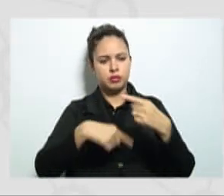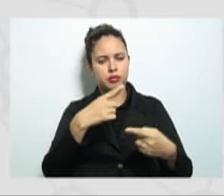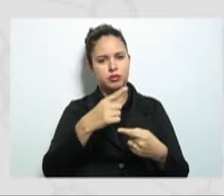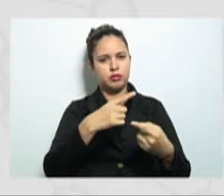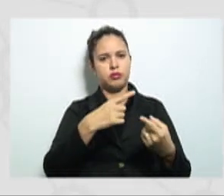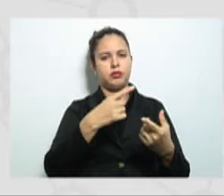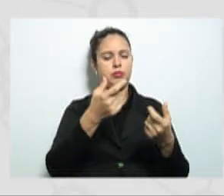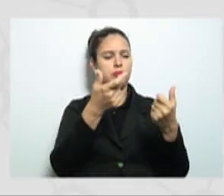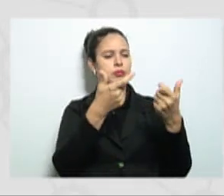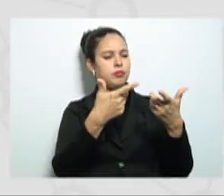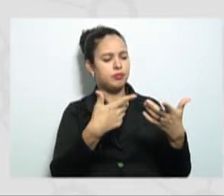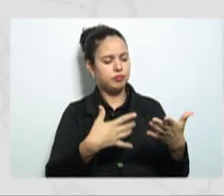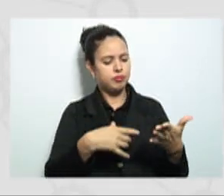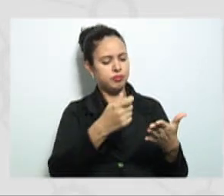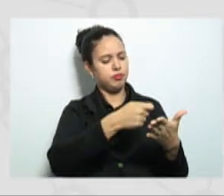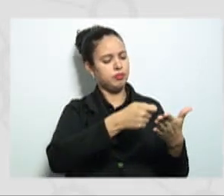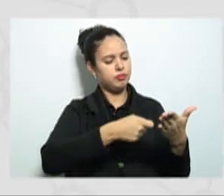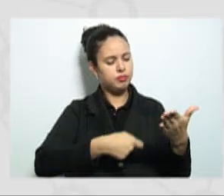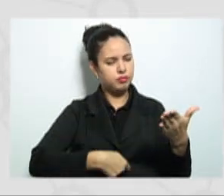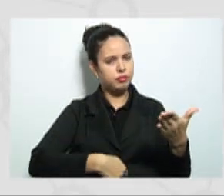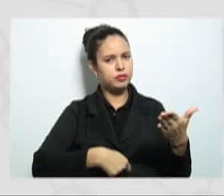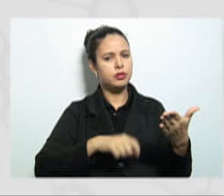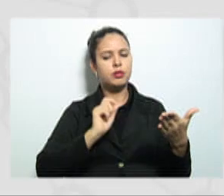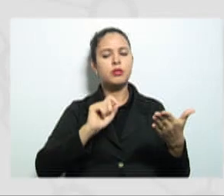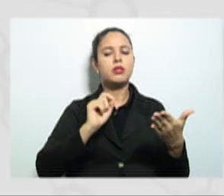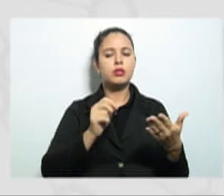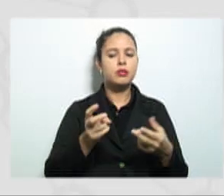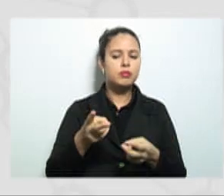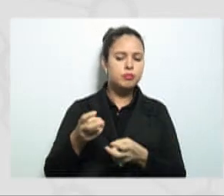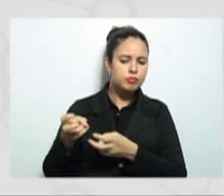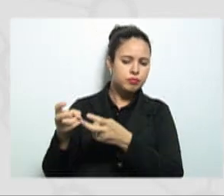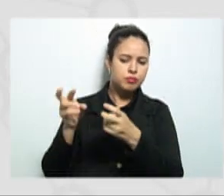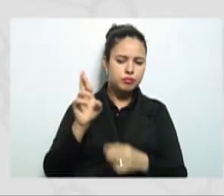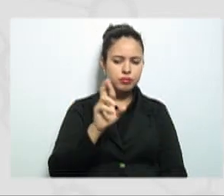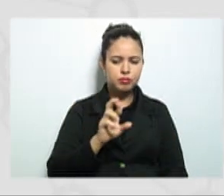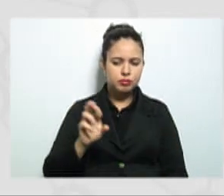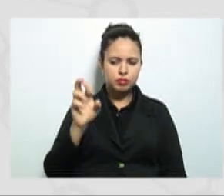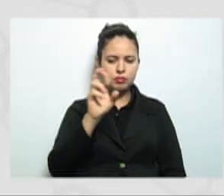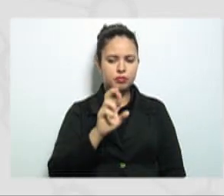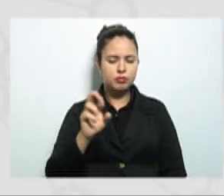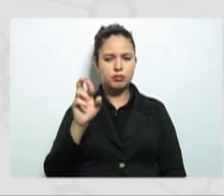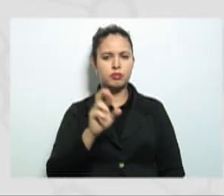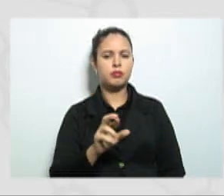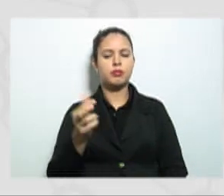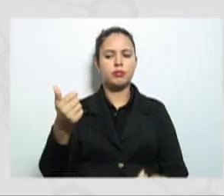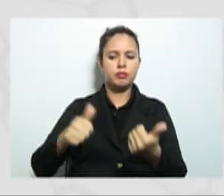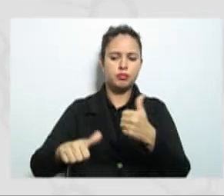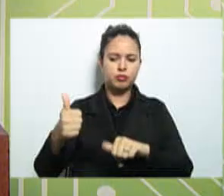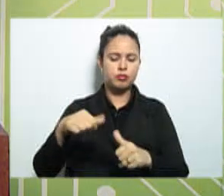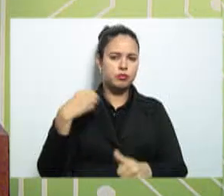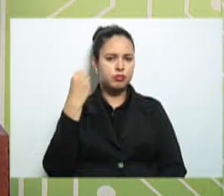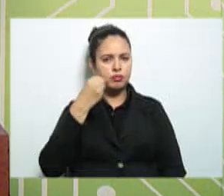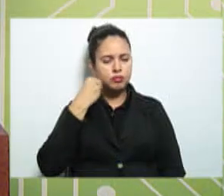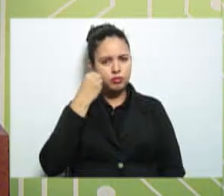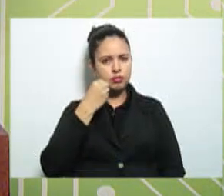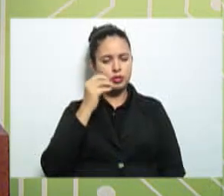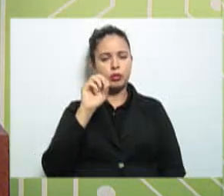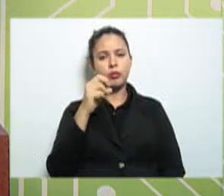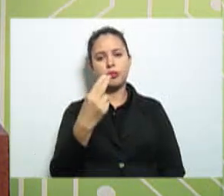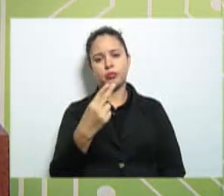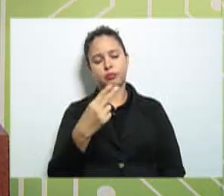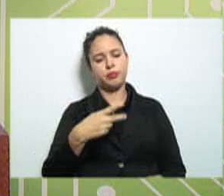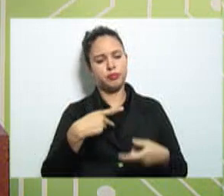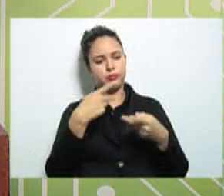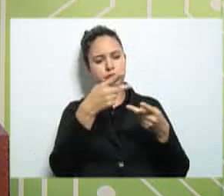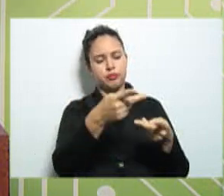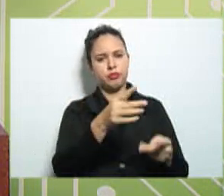né? O que foi que eu vivenciei, o que foi que eu observei neste experimento. Ou então eu vou fazer uma visita técnica